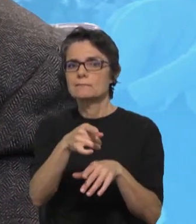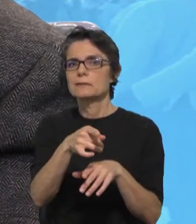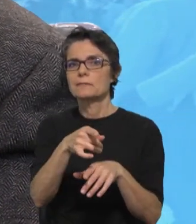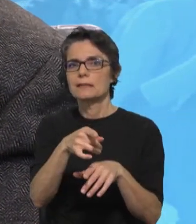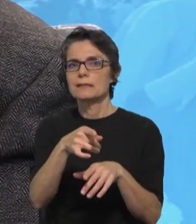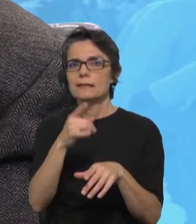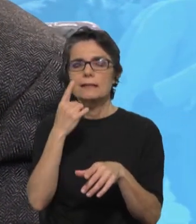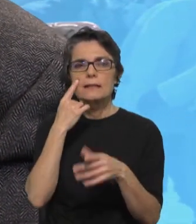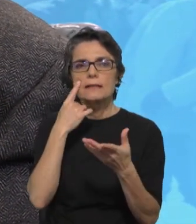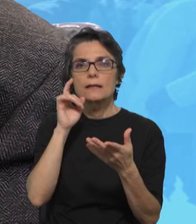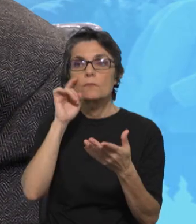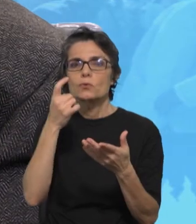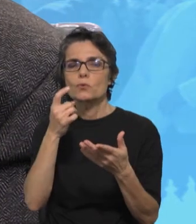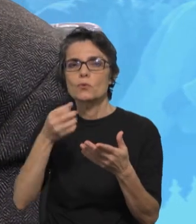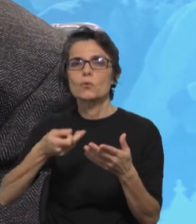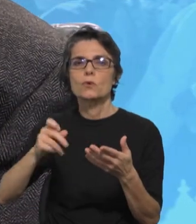procurando Pedro.